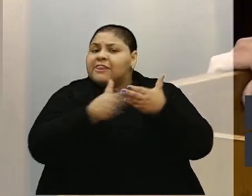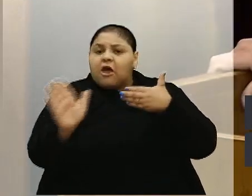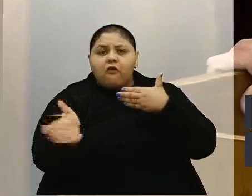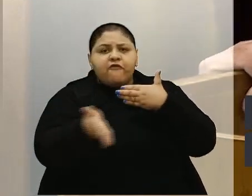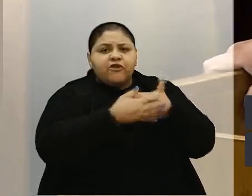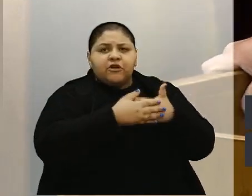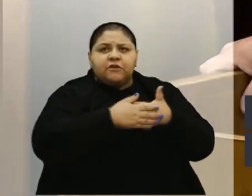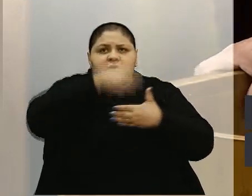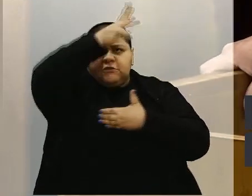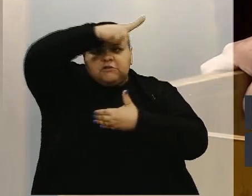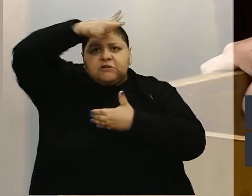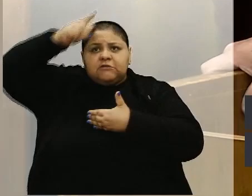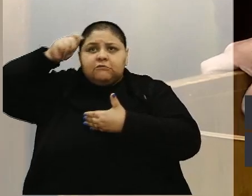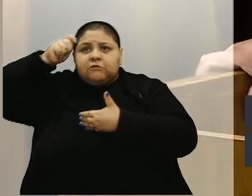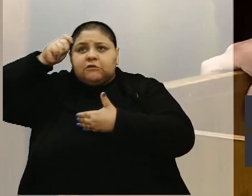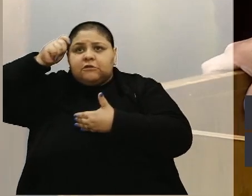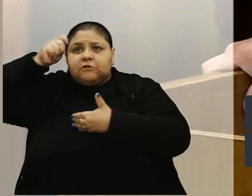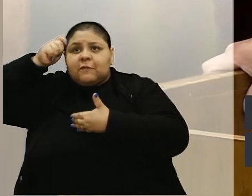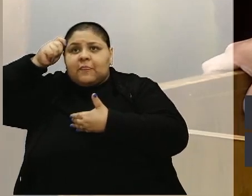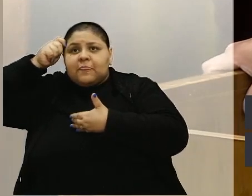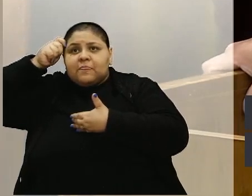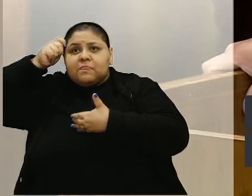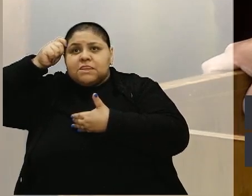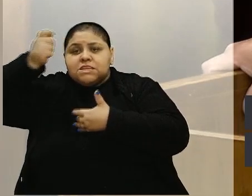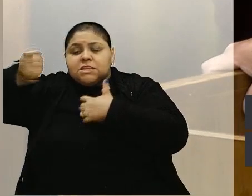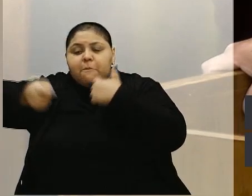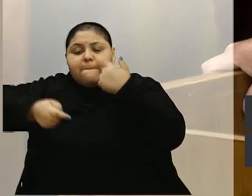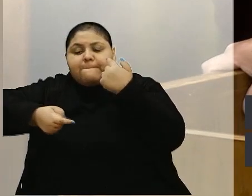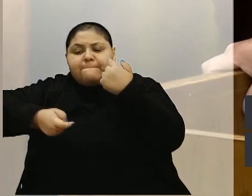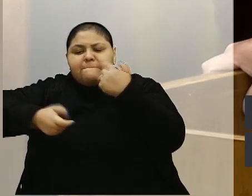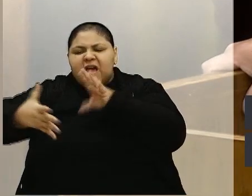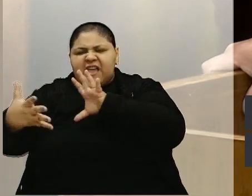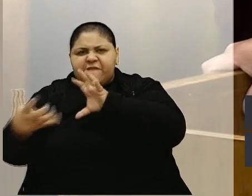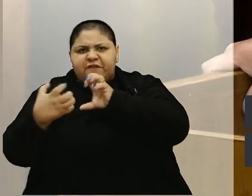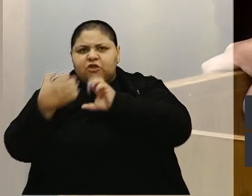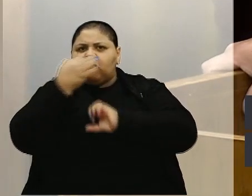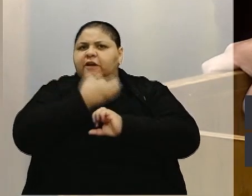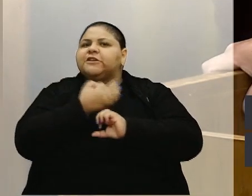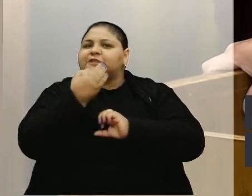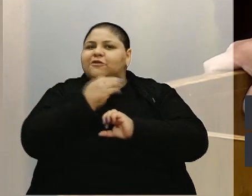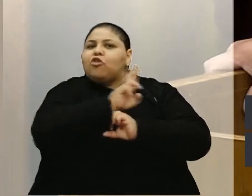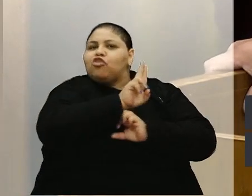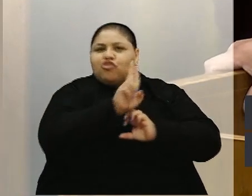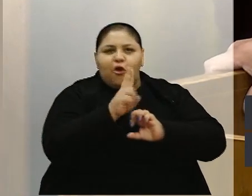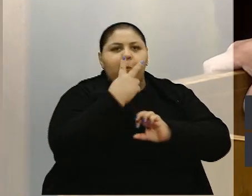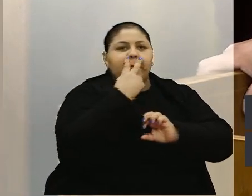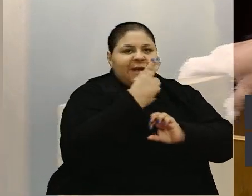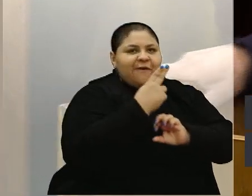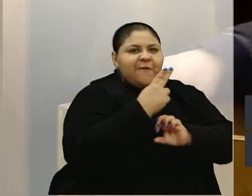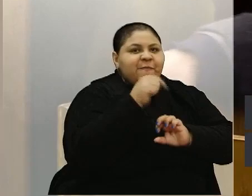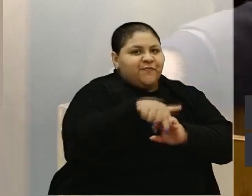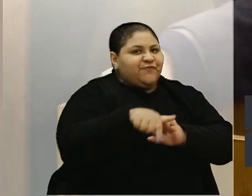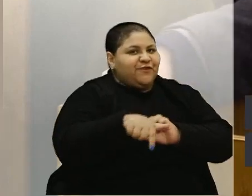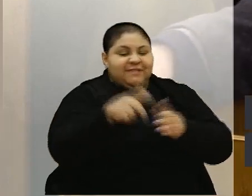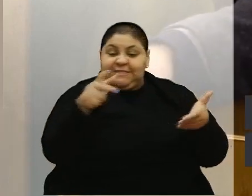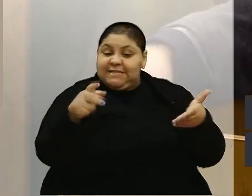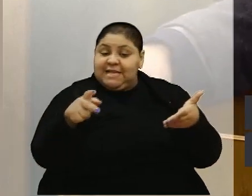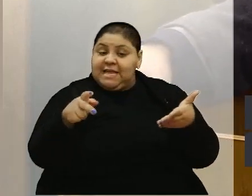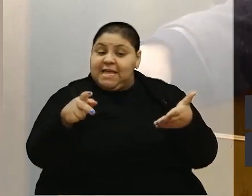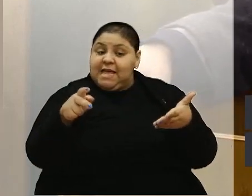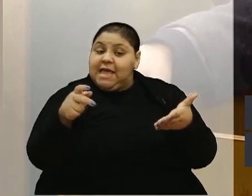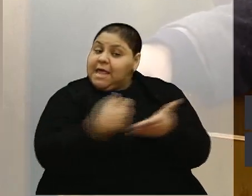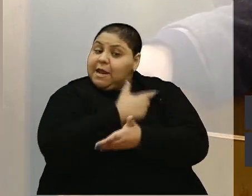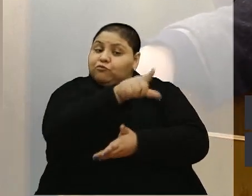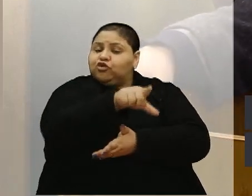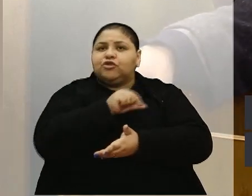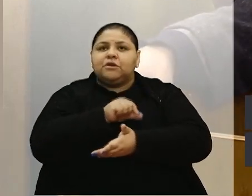quando o prefeito entrou em guerra com Caxias. Aliás, o nome já dizia. Mas nós erramos em eleger ele. Depois